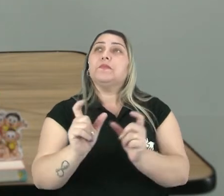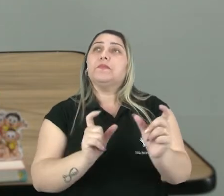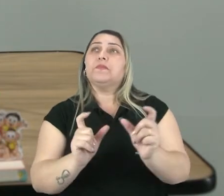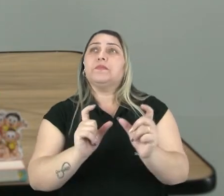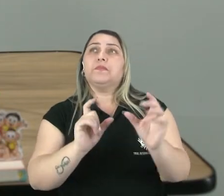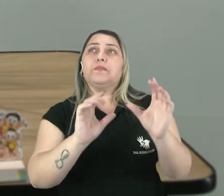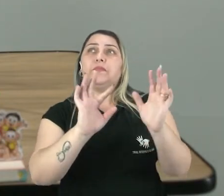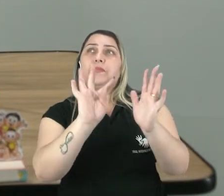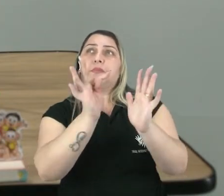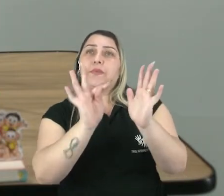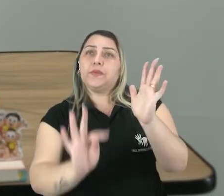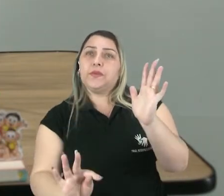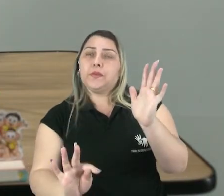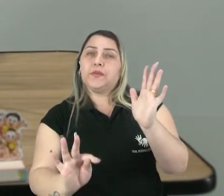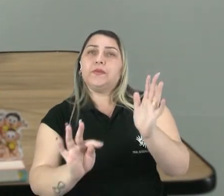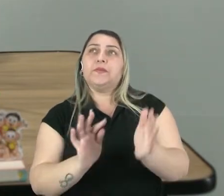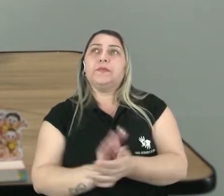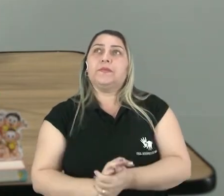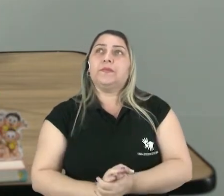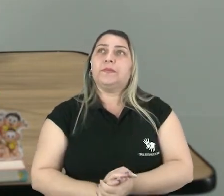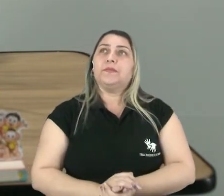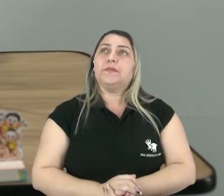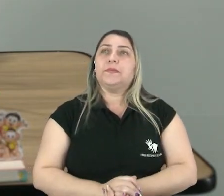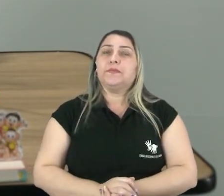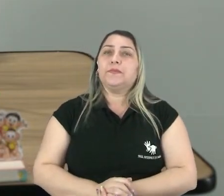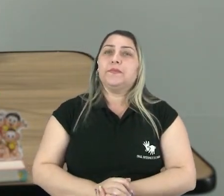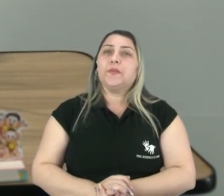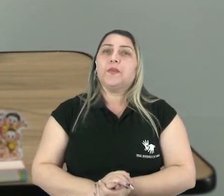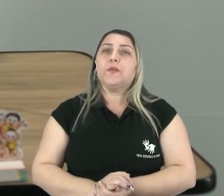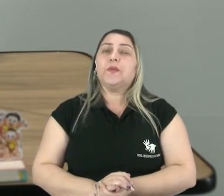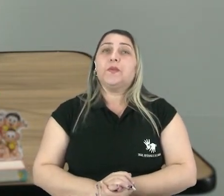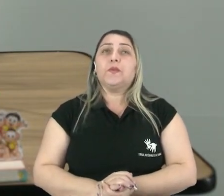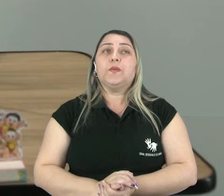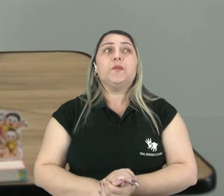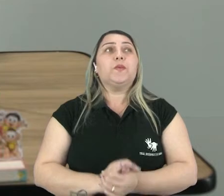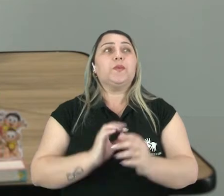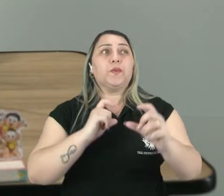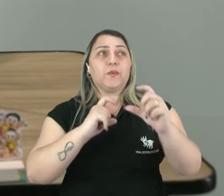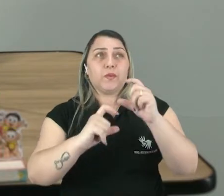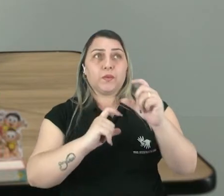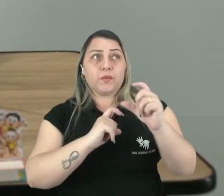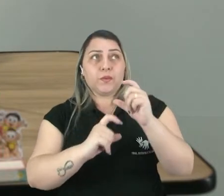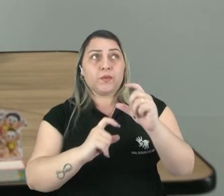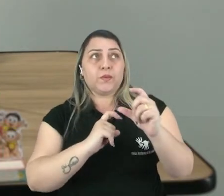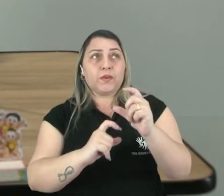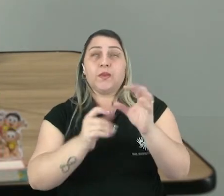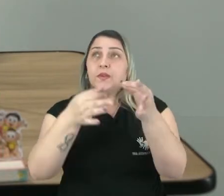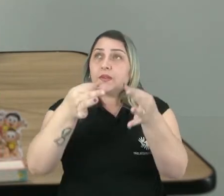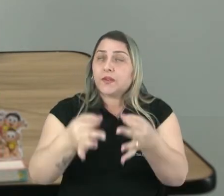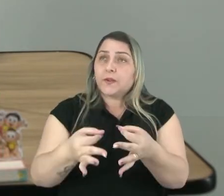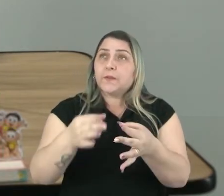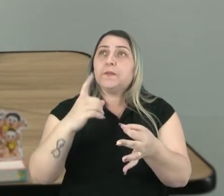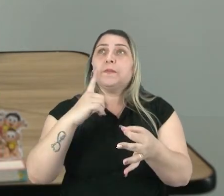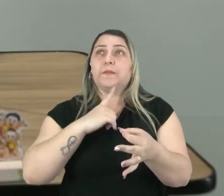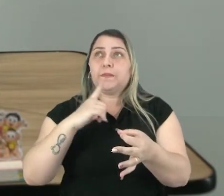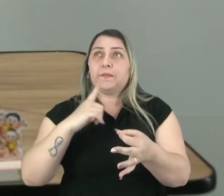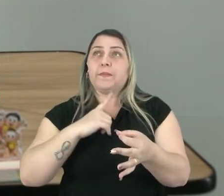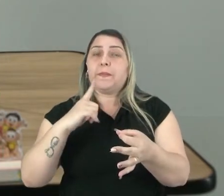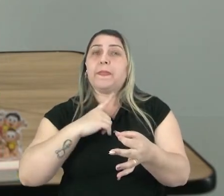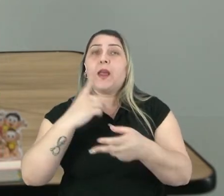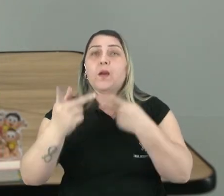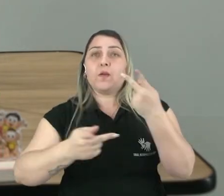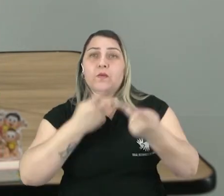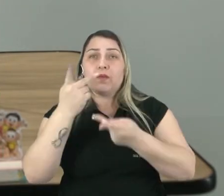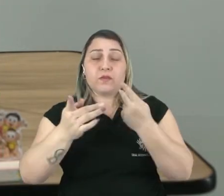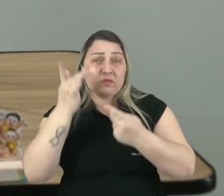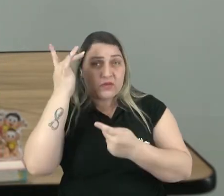grandes textos. Será, gente? Quando nos quadrinhos, certo, tem os balões com fala, vocês acham que